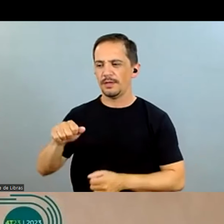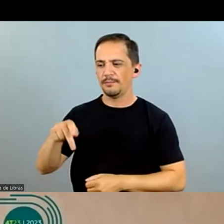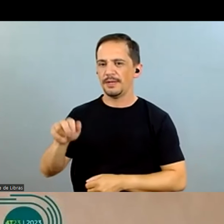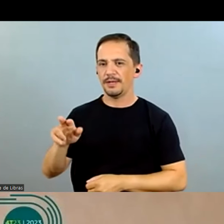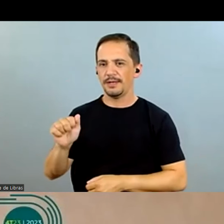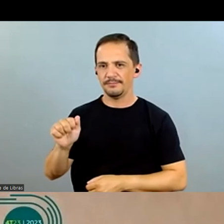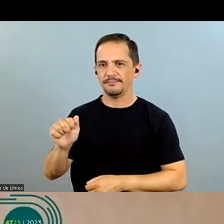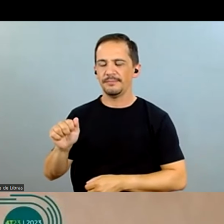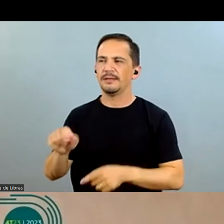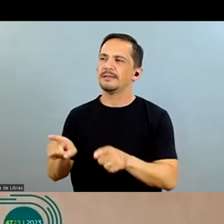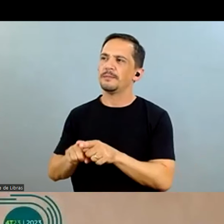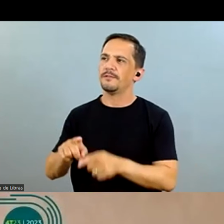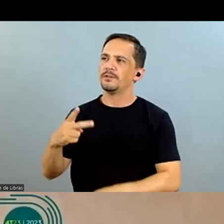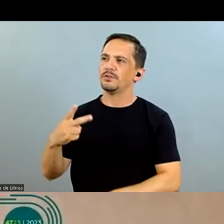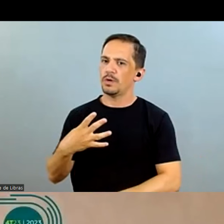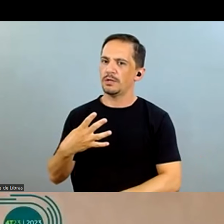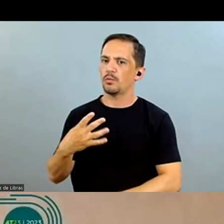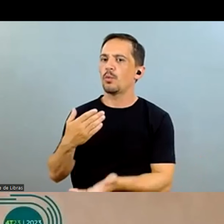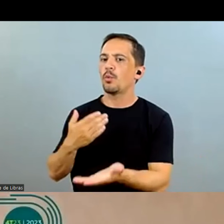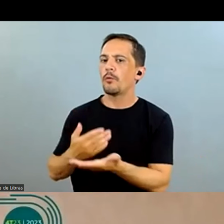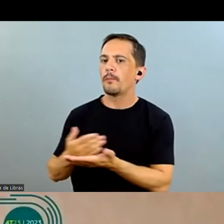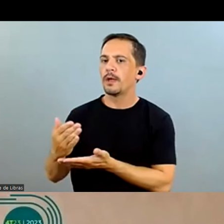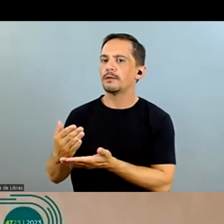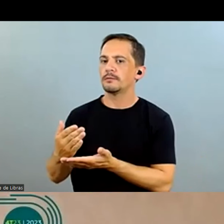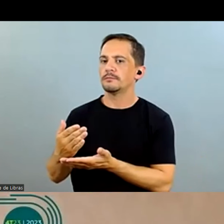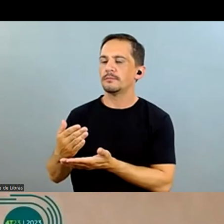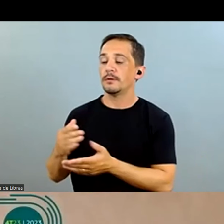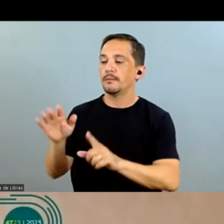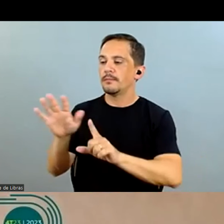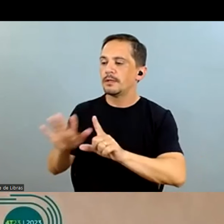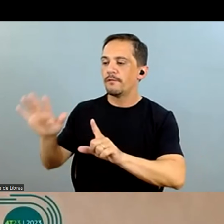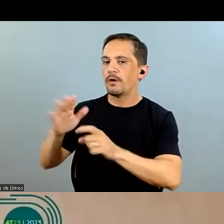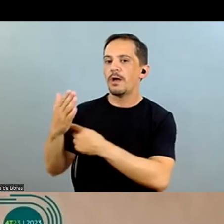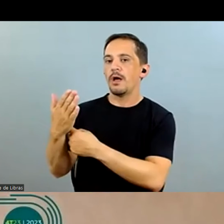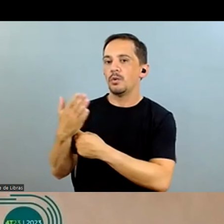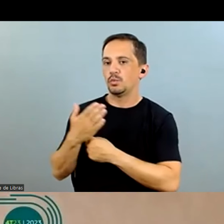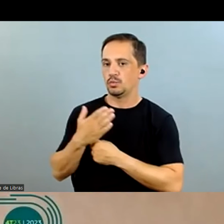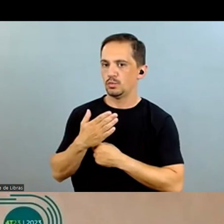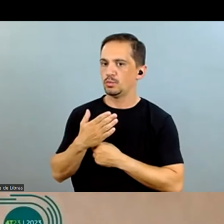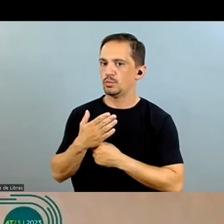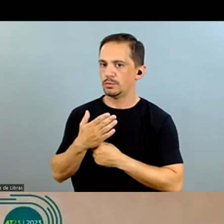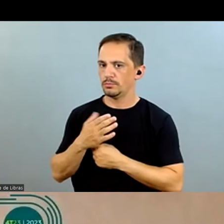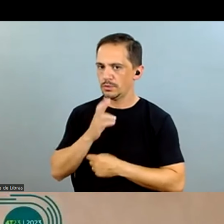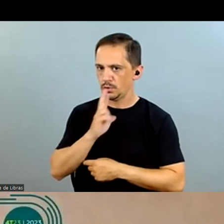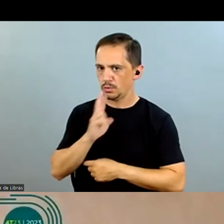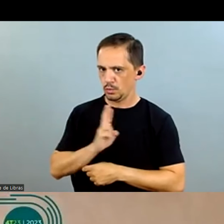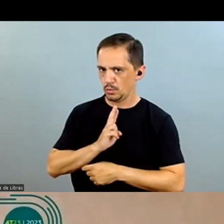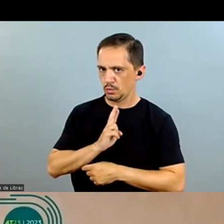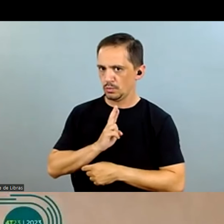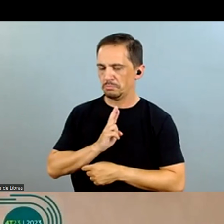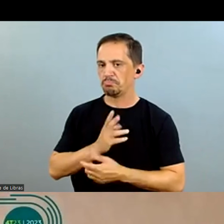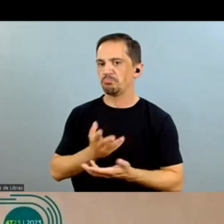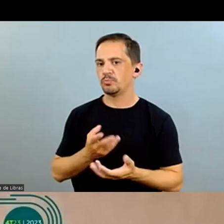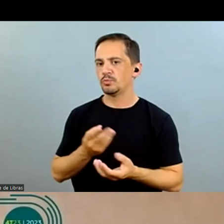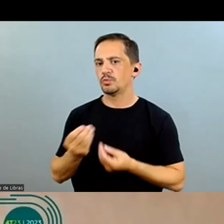2024 começaremos a ver alguns benefícios da plataforma Gaia Como podemos pensar na evolução dos cursos para o ano considerando um preço de aparas